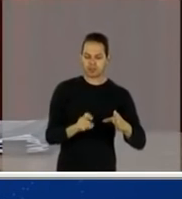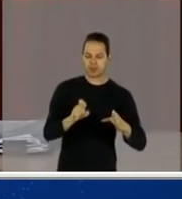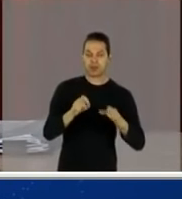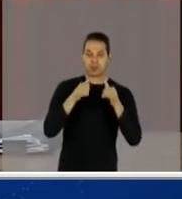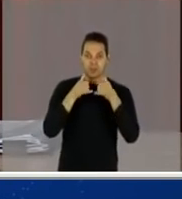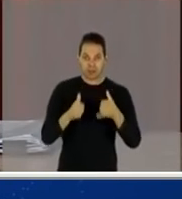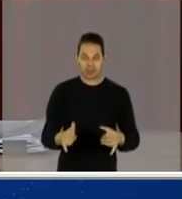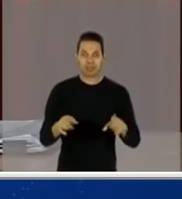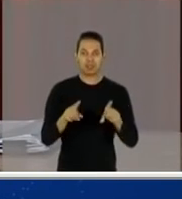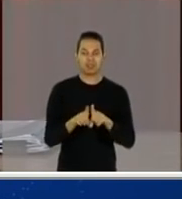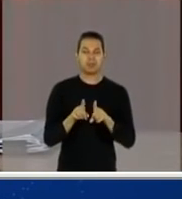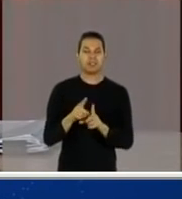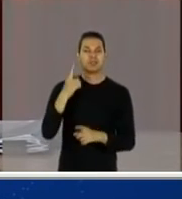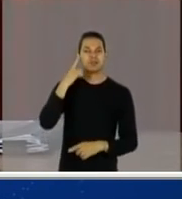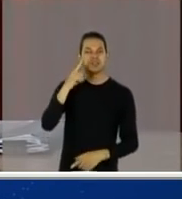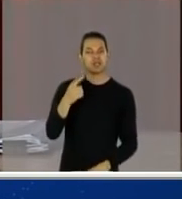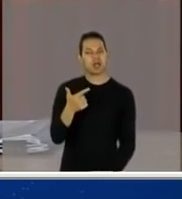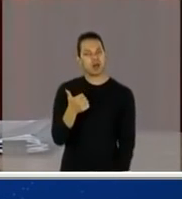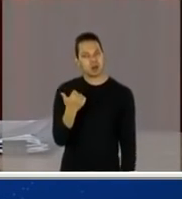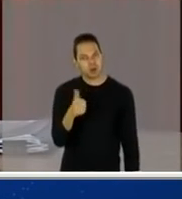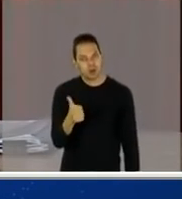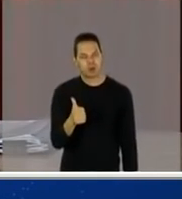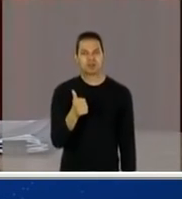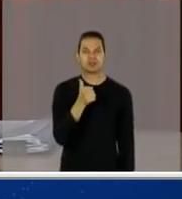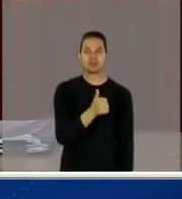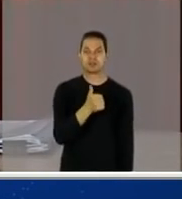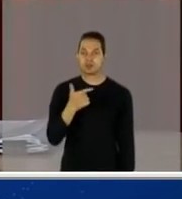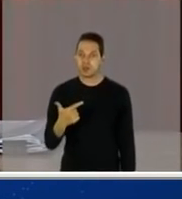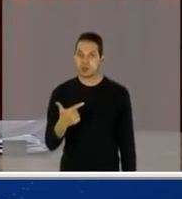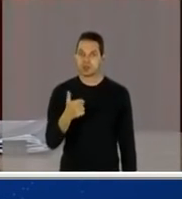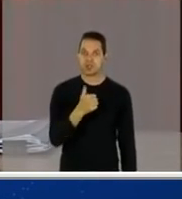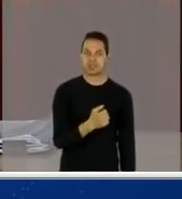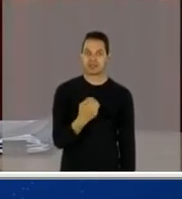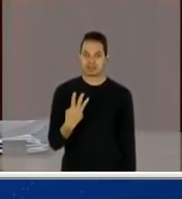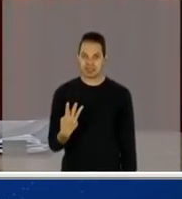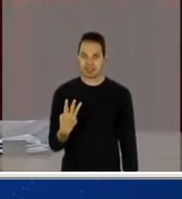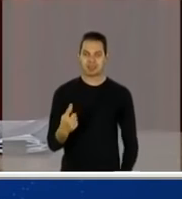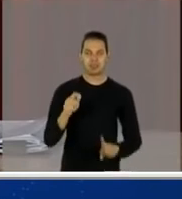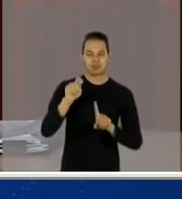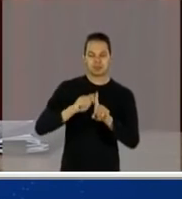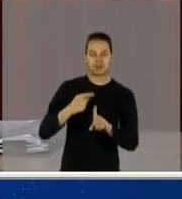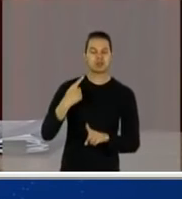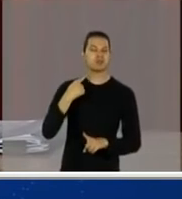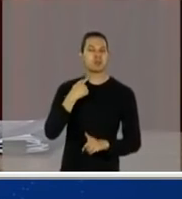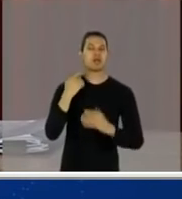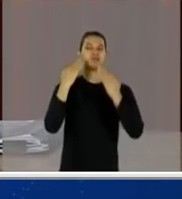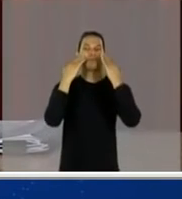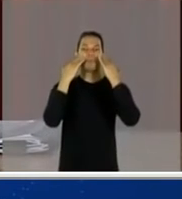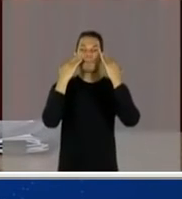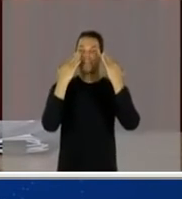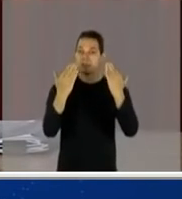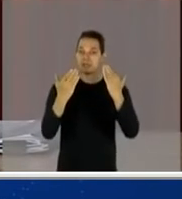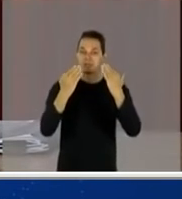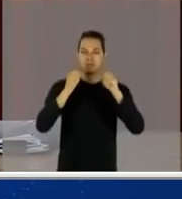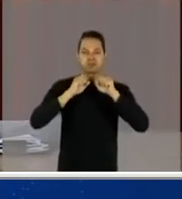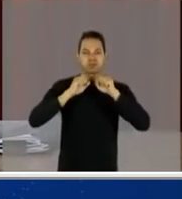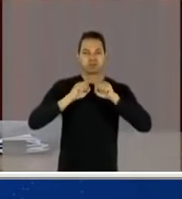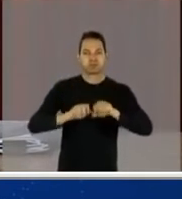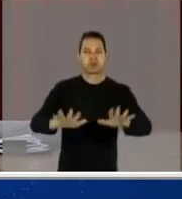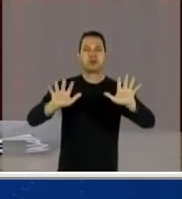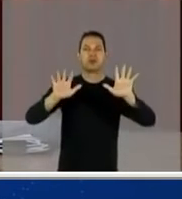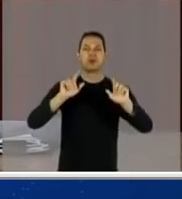por muita demanda após muita demanda ele veio dizer que as normas e os